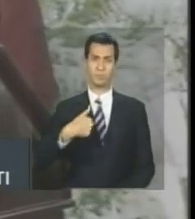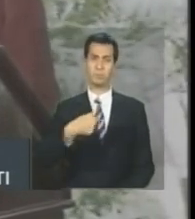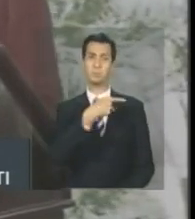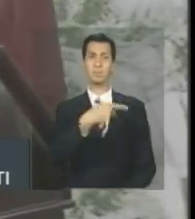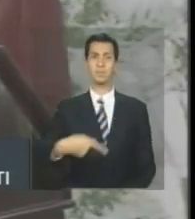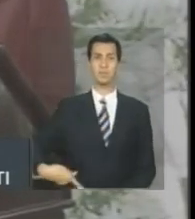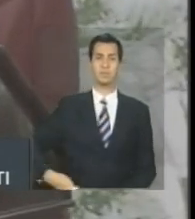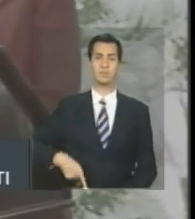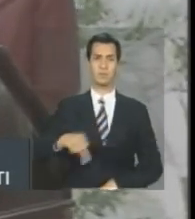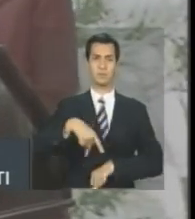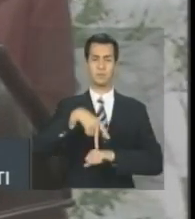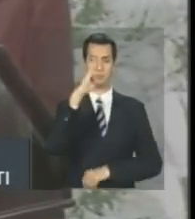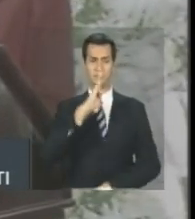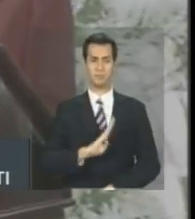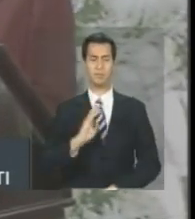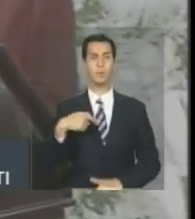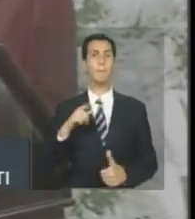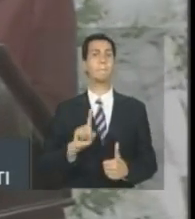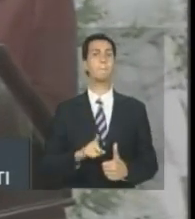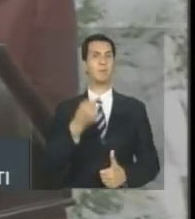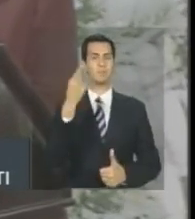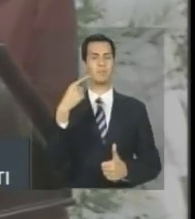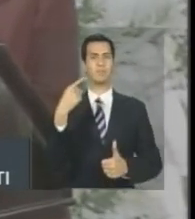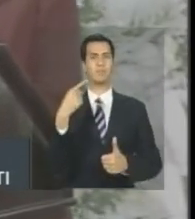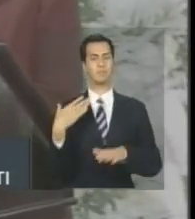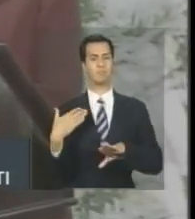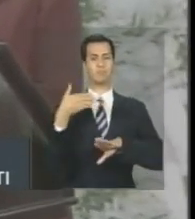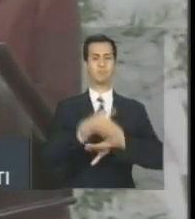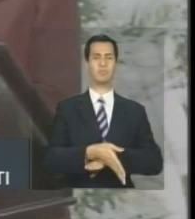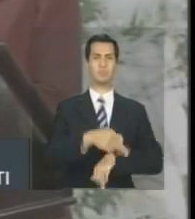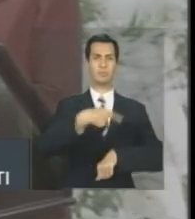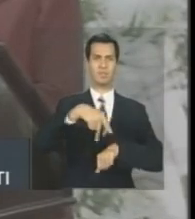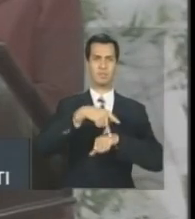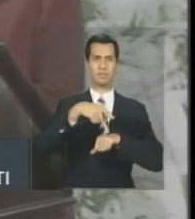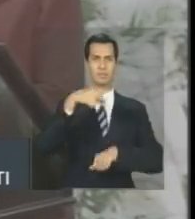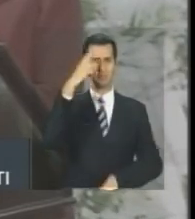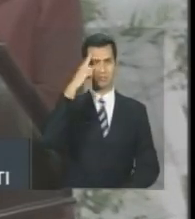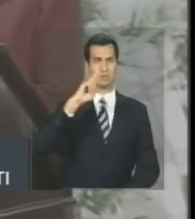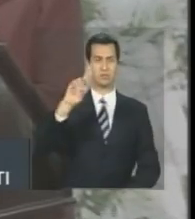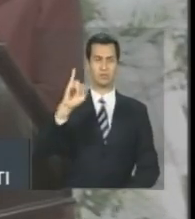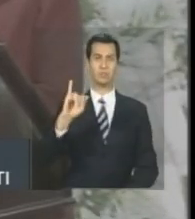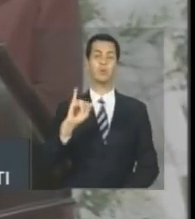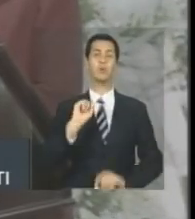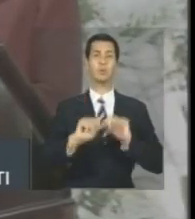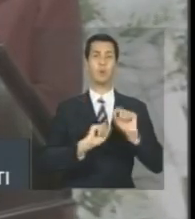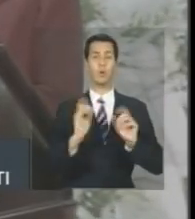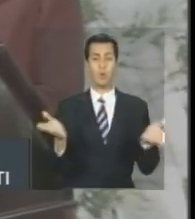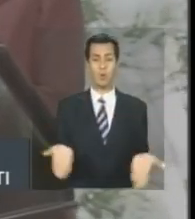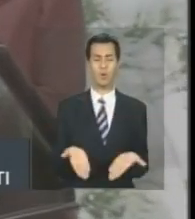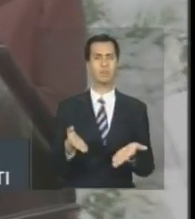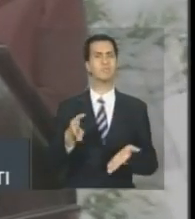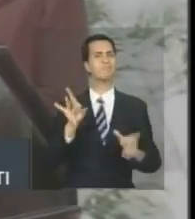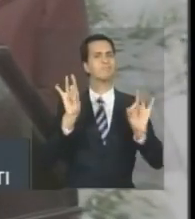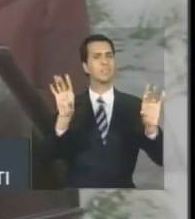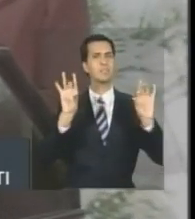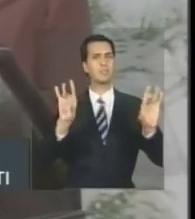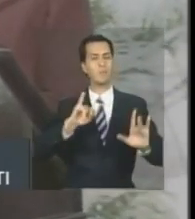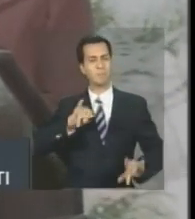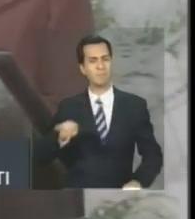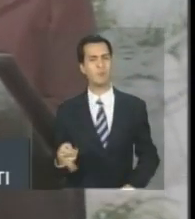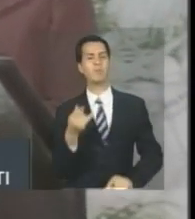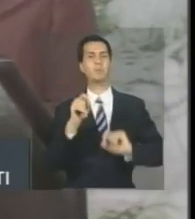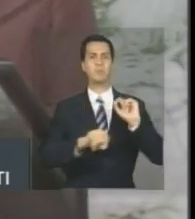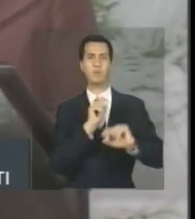da República, a minha primeira visita ao Haiti. É uma oportunidade especial para reiterar o